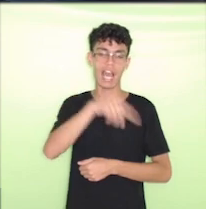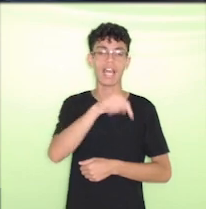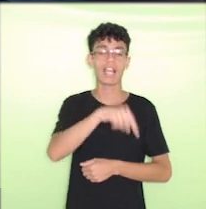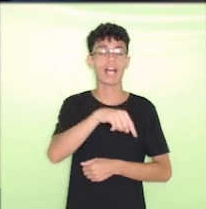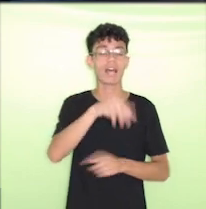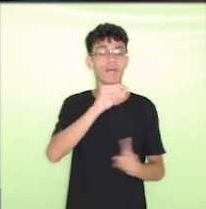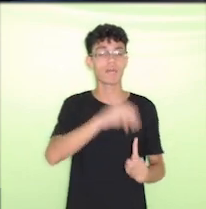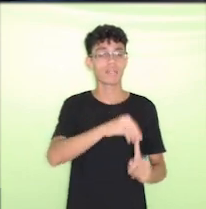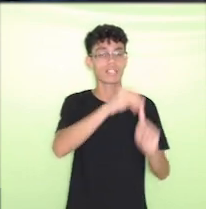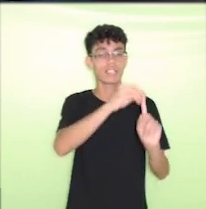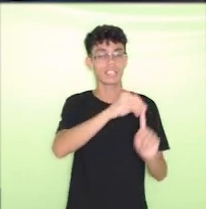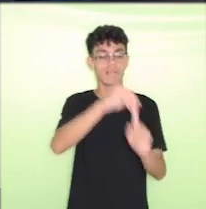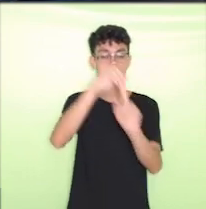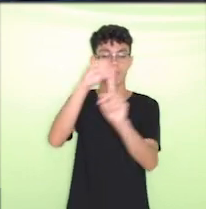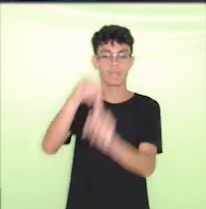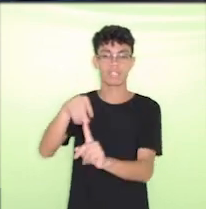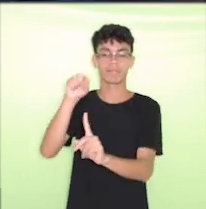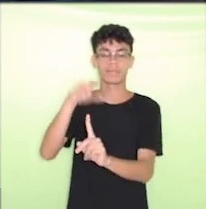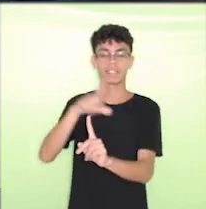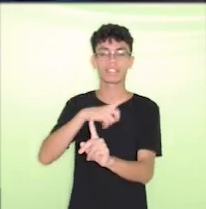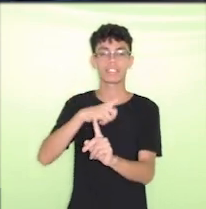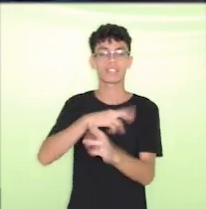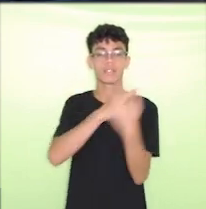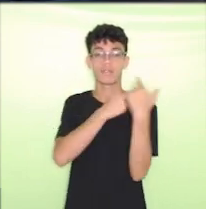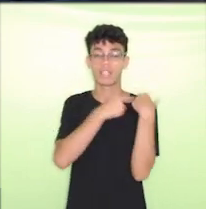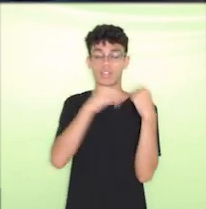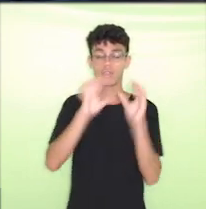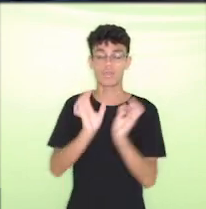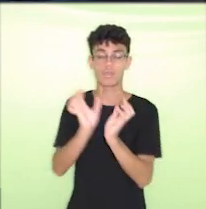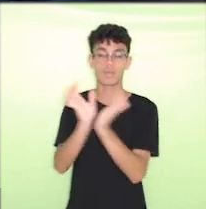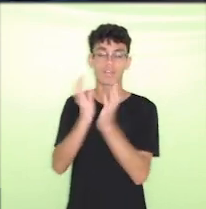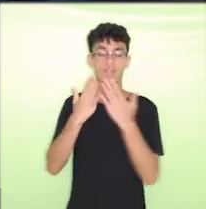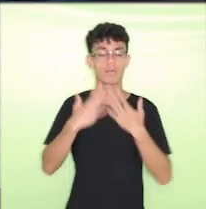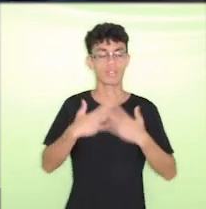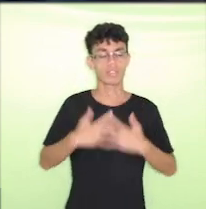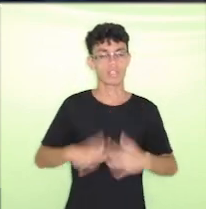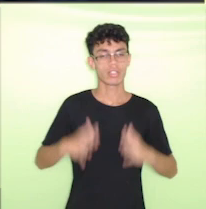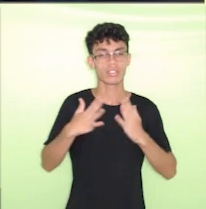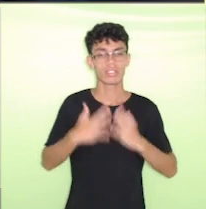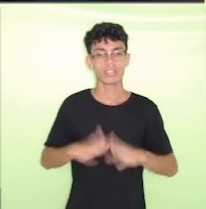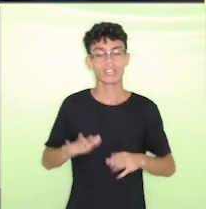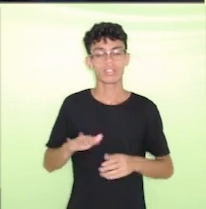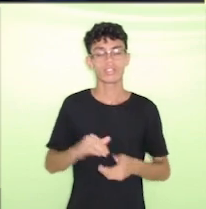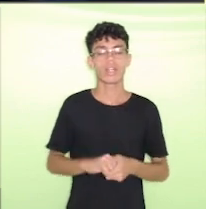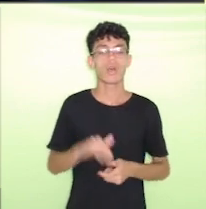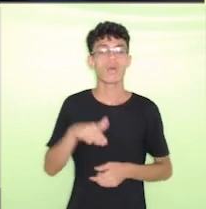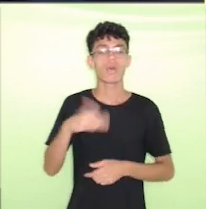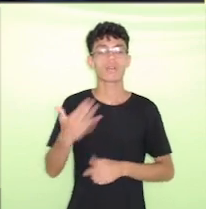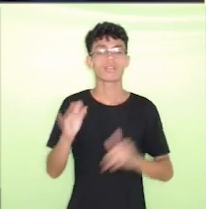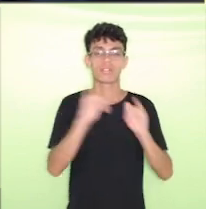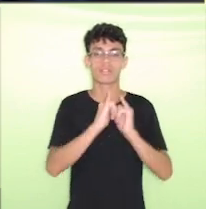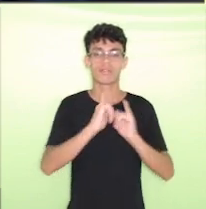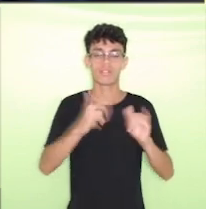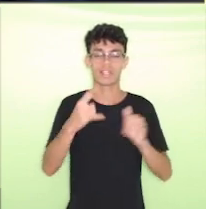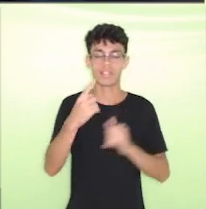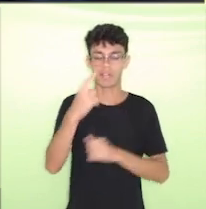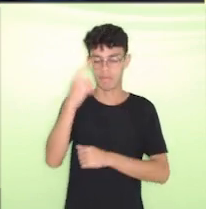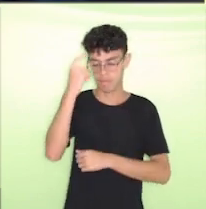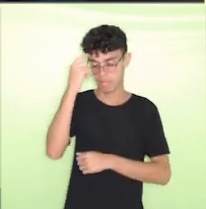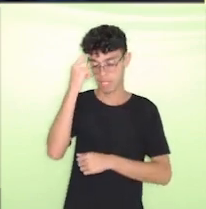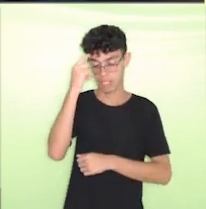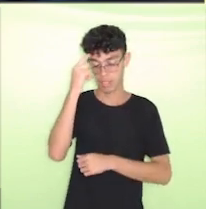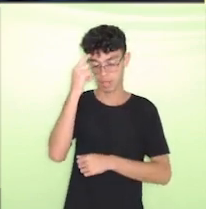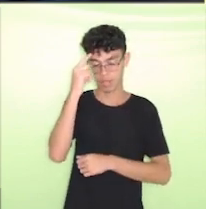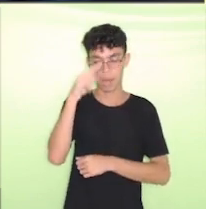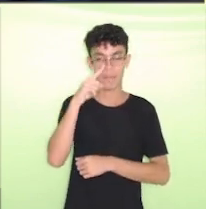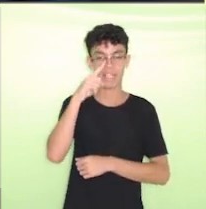ela cumprir à risca esse cargo, a cúpula ficará mais tranquila. Quando o senhor fala, eu tenho a impressão de que